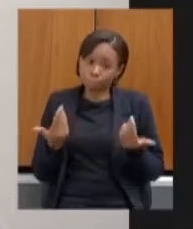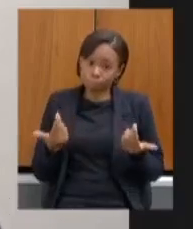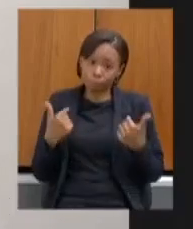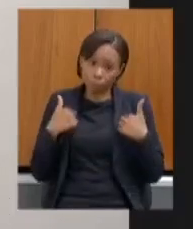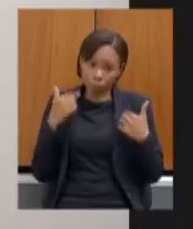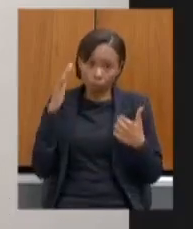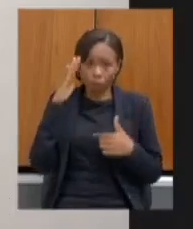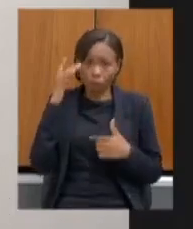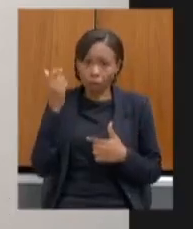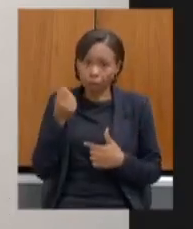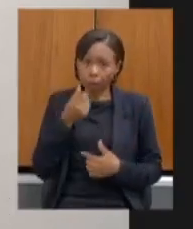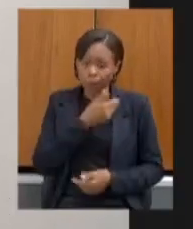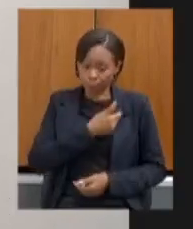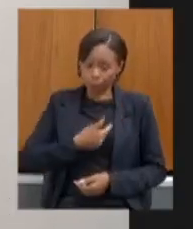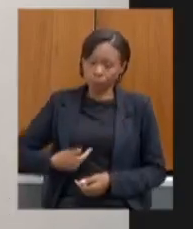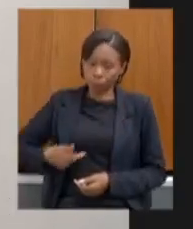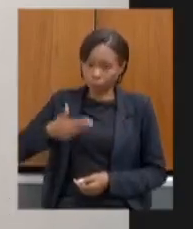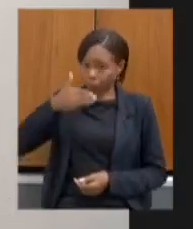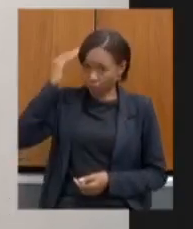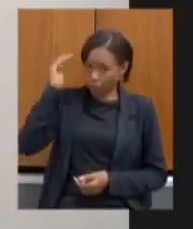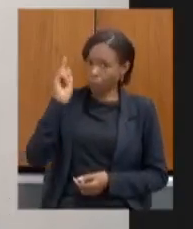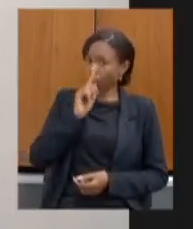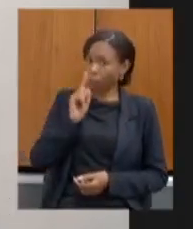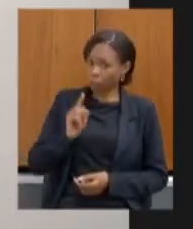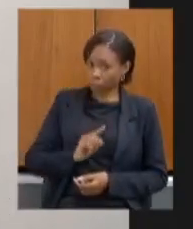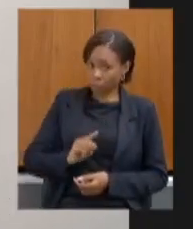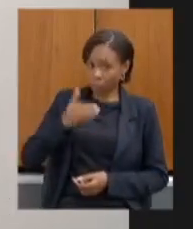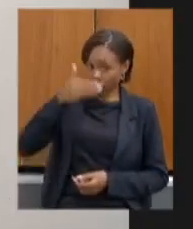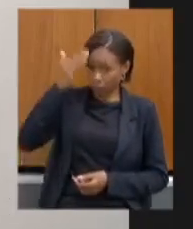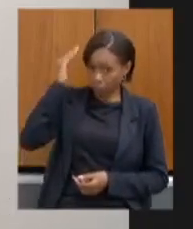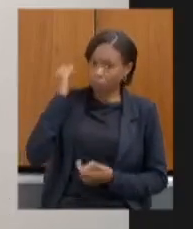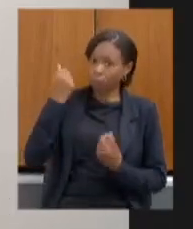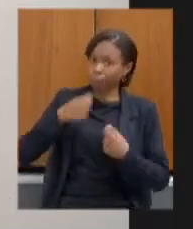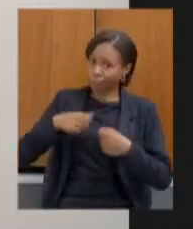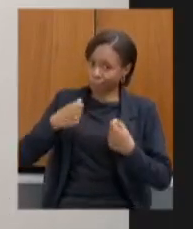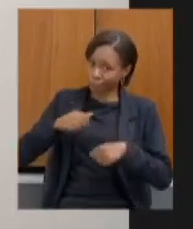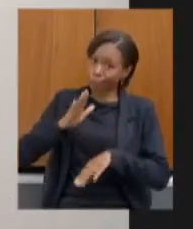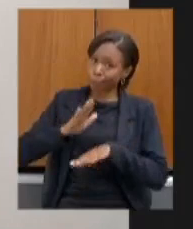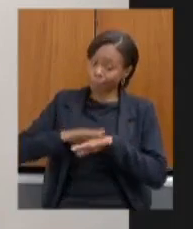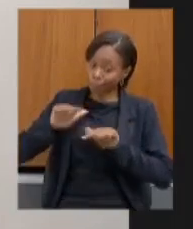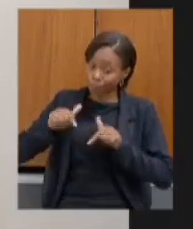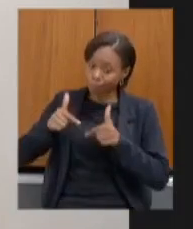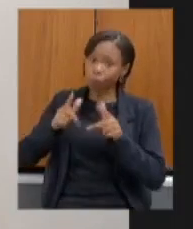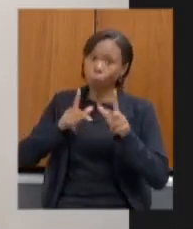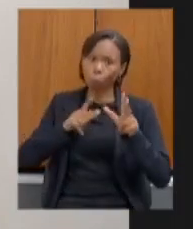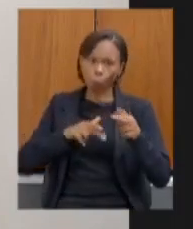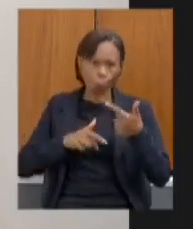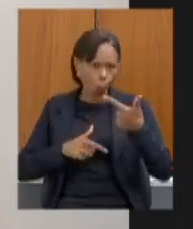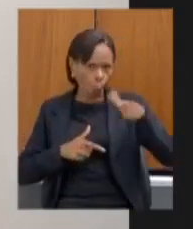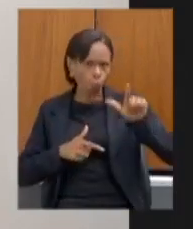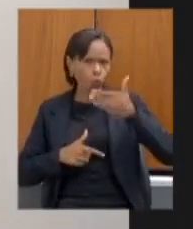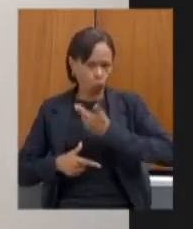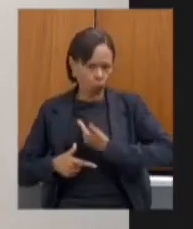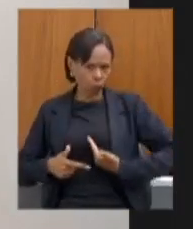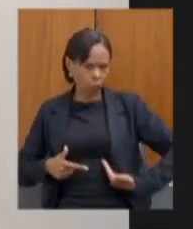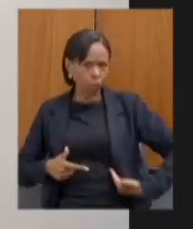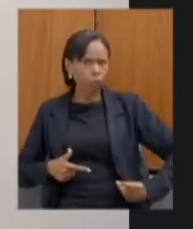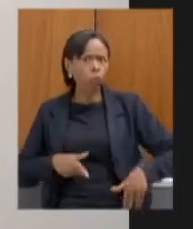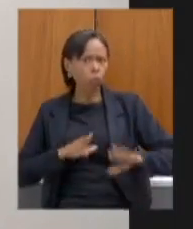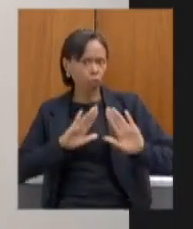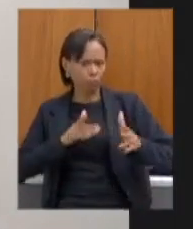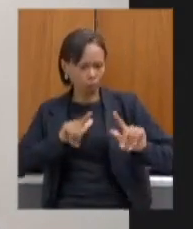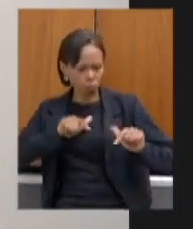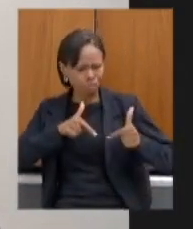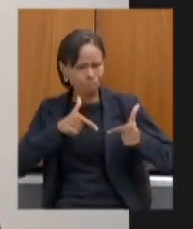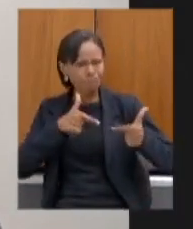mais ativo, como outros governadores e prefeitos foram, cobrando do nível federal